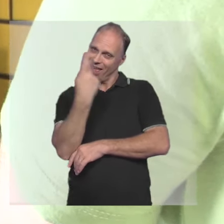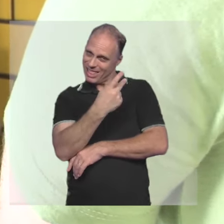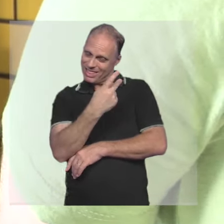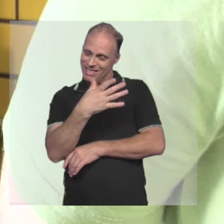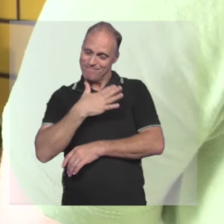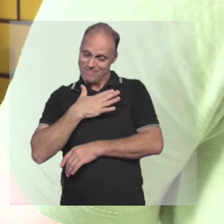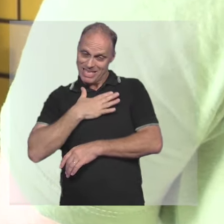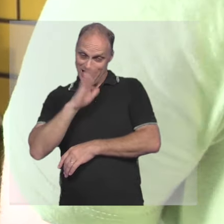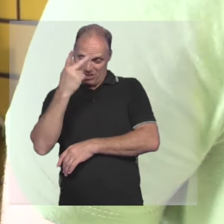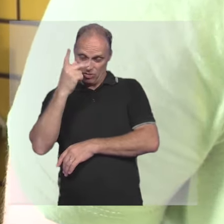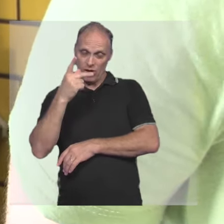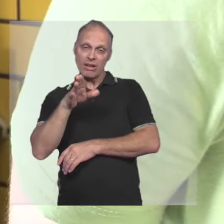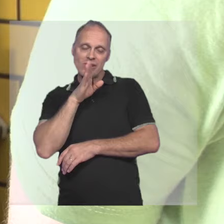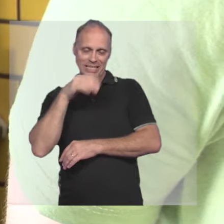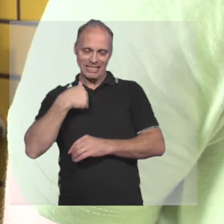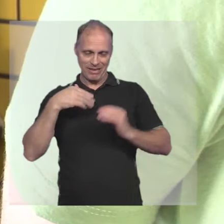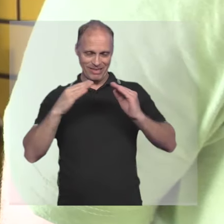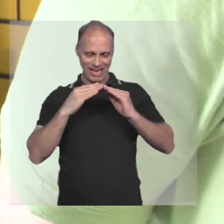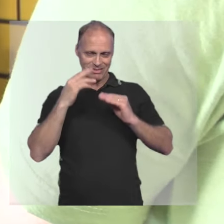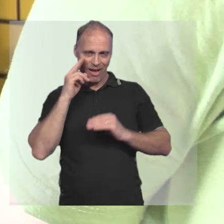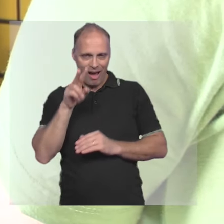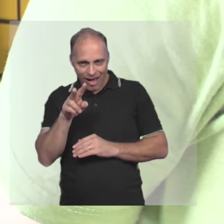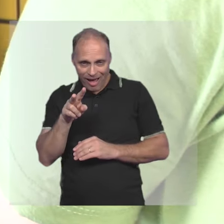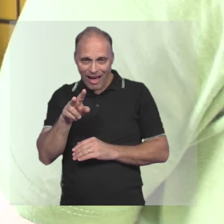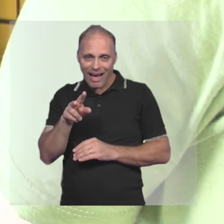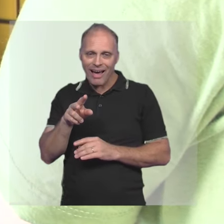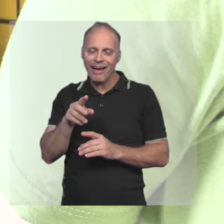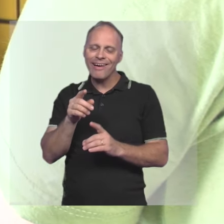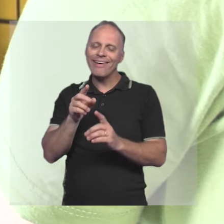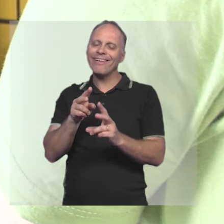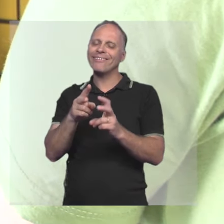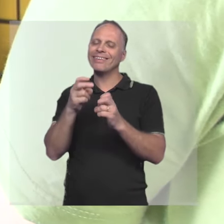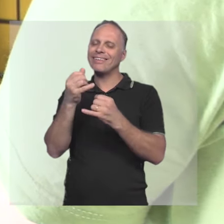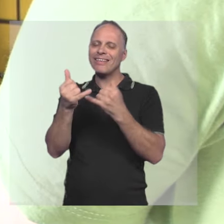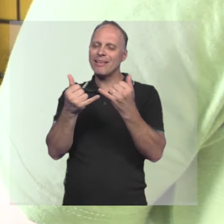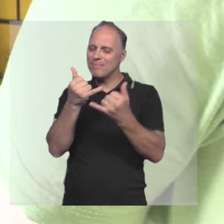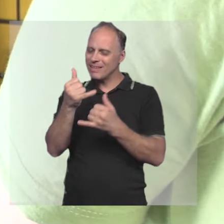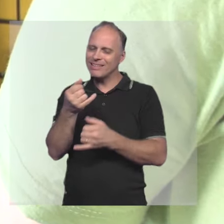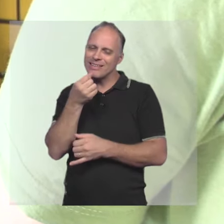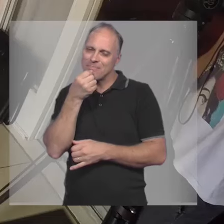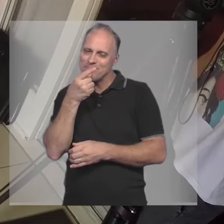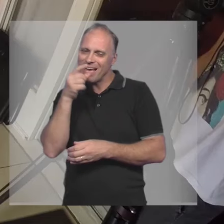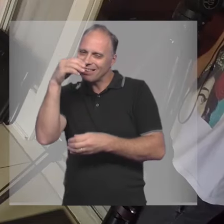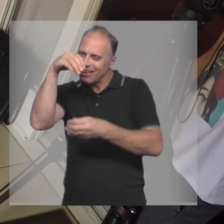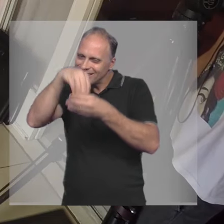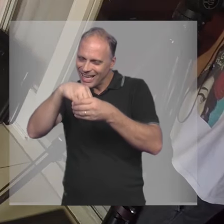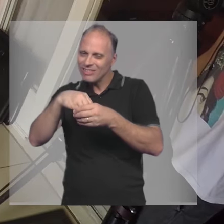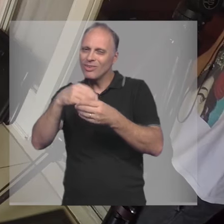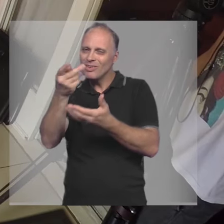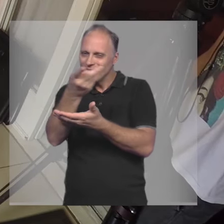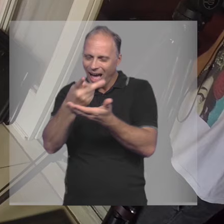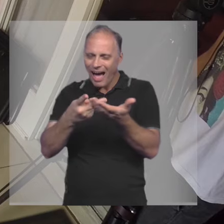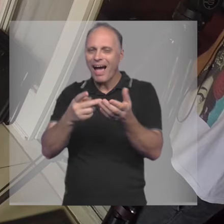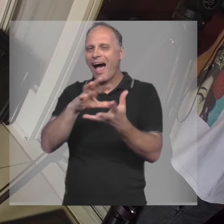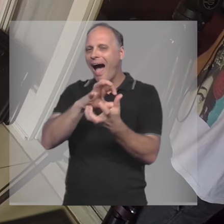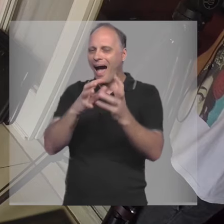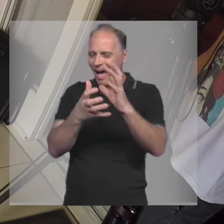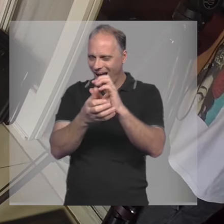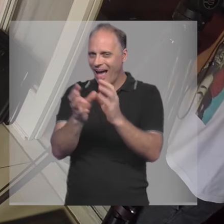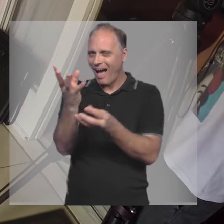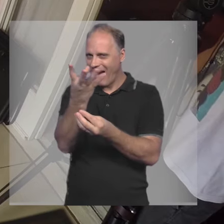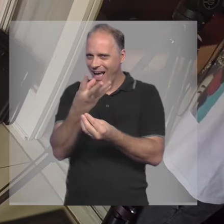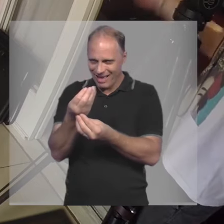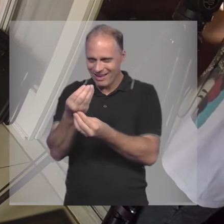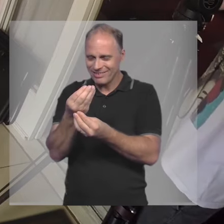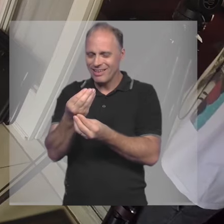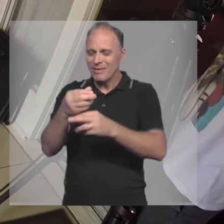conhece, para quem é de casa, localiza lá essa brincadeirinha, essa piada interna e, poxa, isso aqui